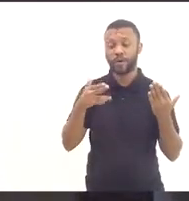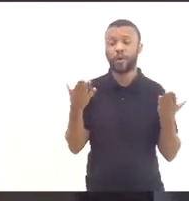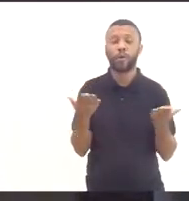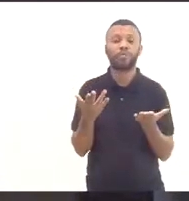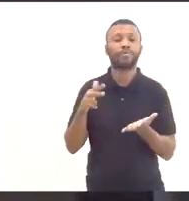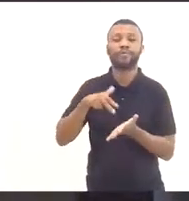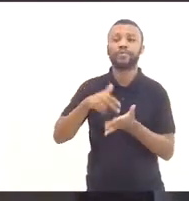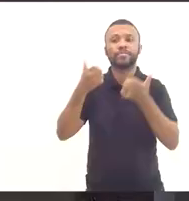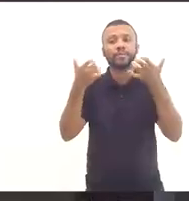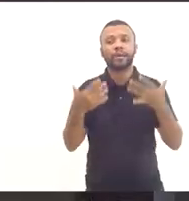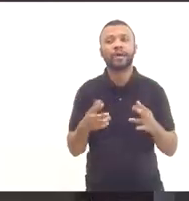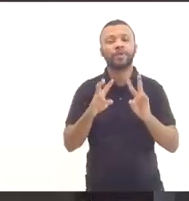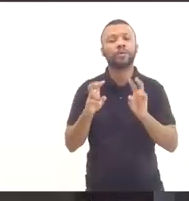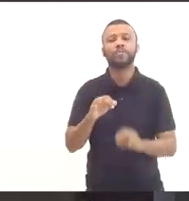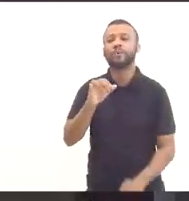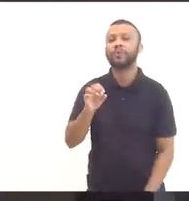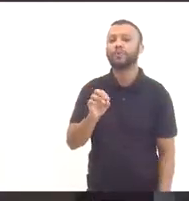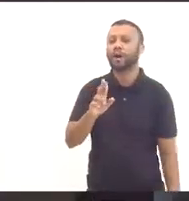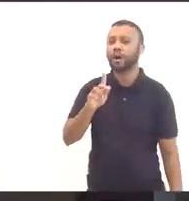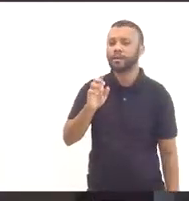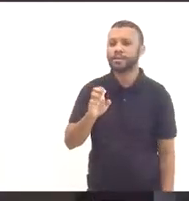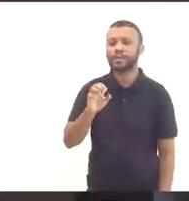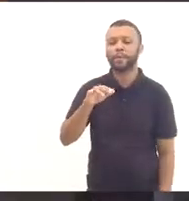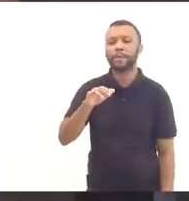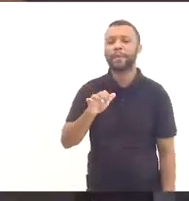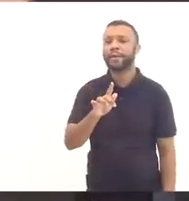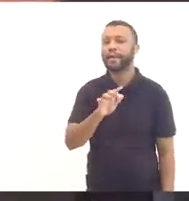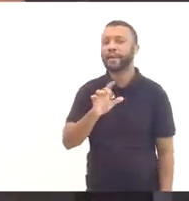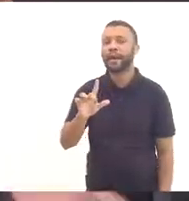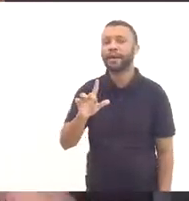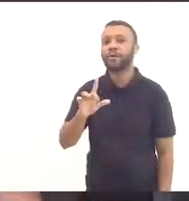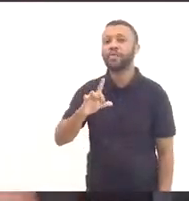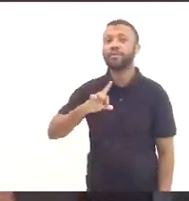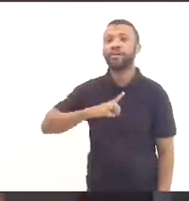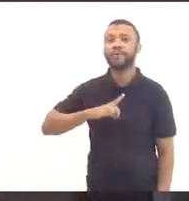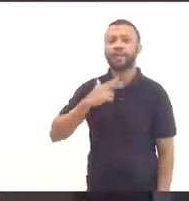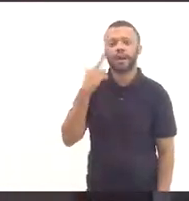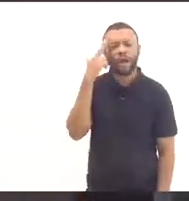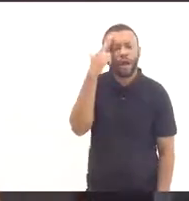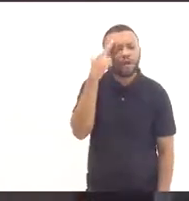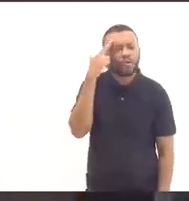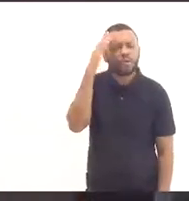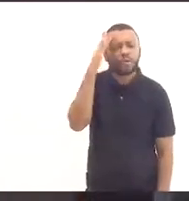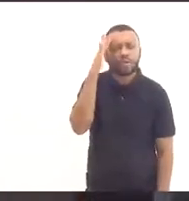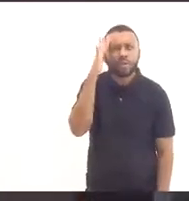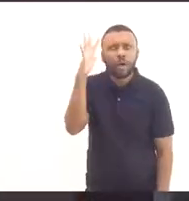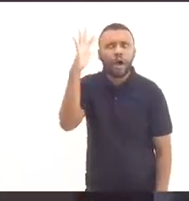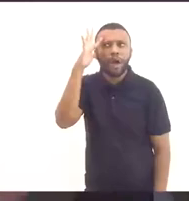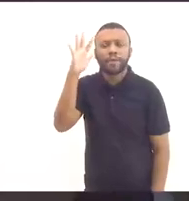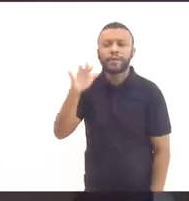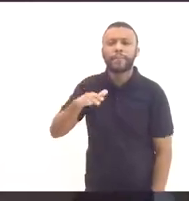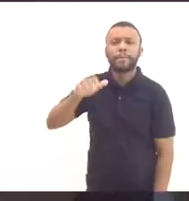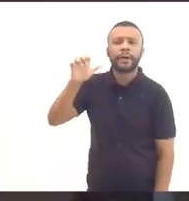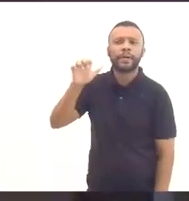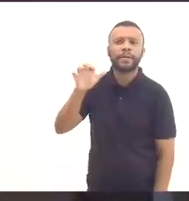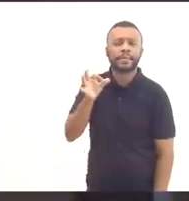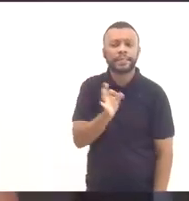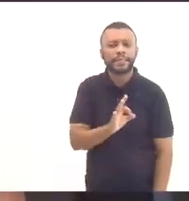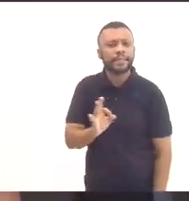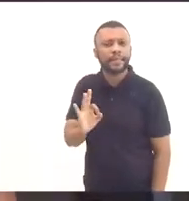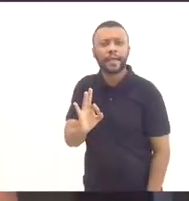Jorge Miguel veio de um de um sonho de ser mãe ninguém planeja viver uma